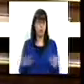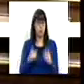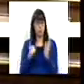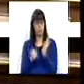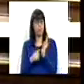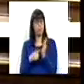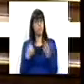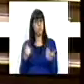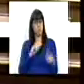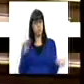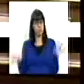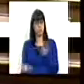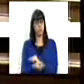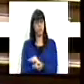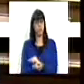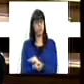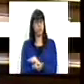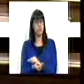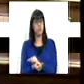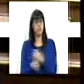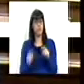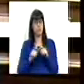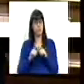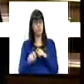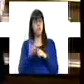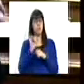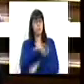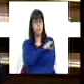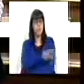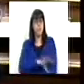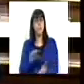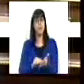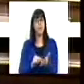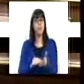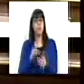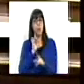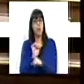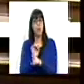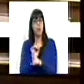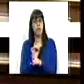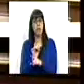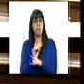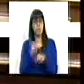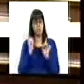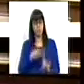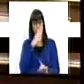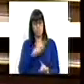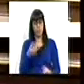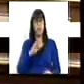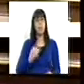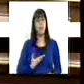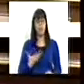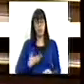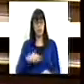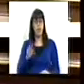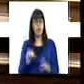a uma necessidade de inversão do ciclo de empobrecimento que tinha sido implementado pelo